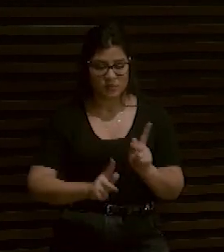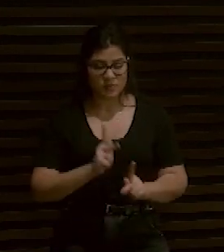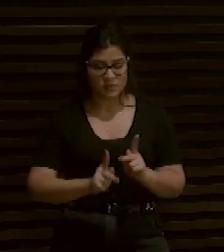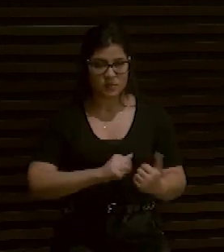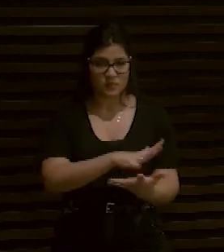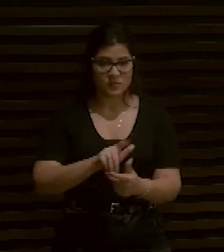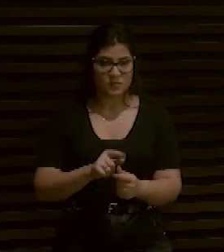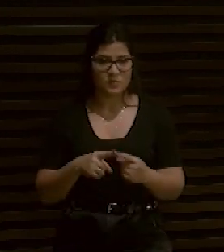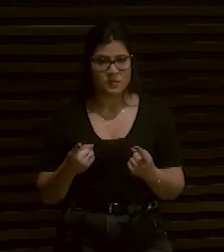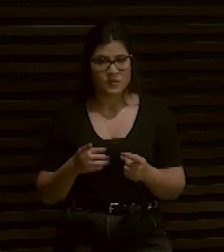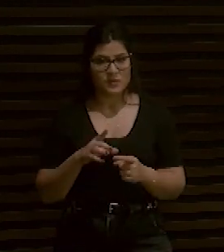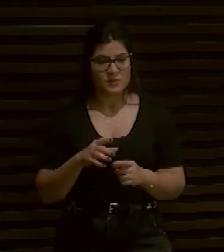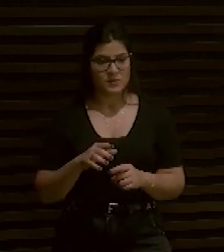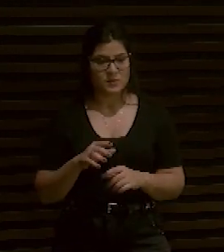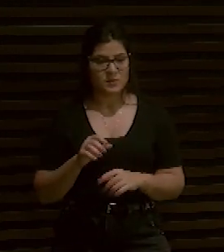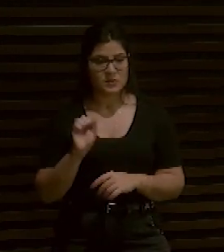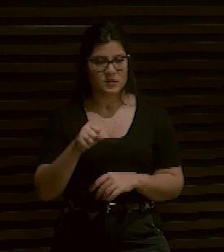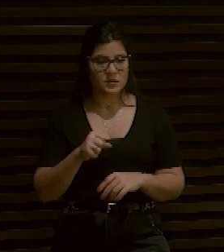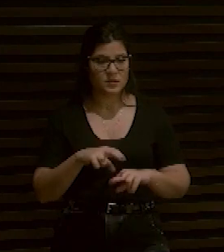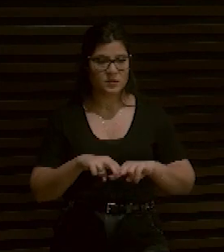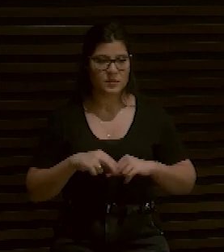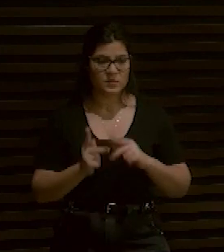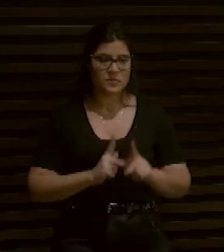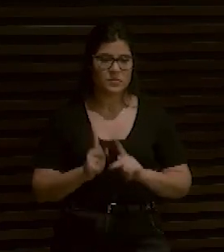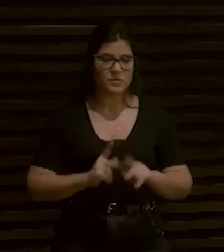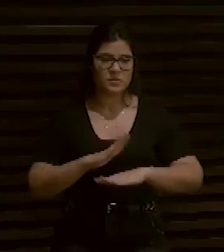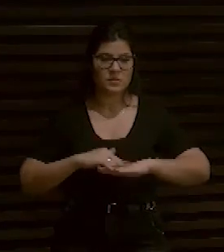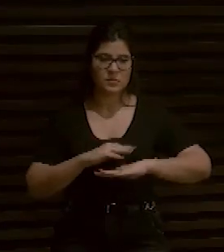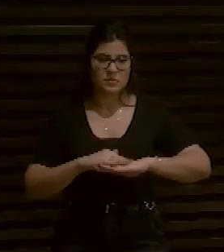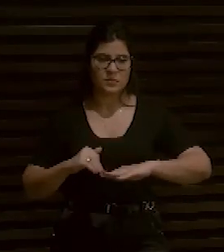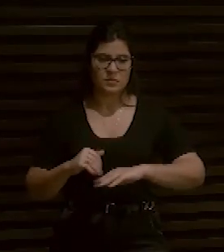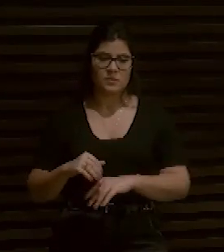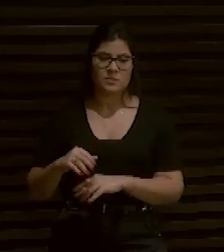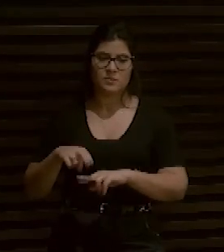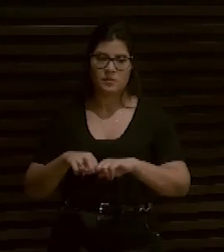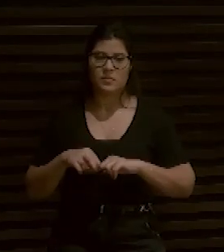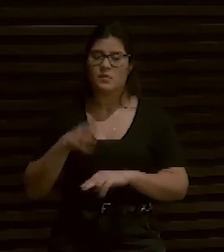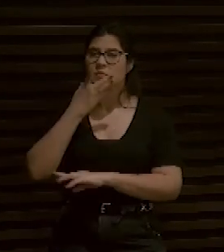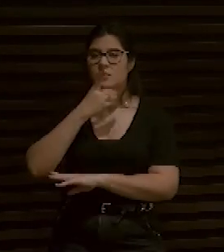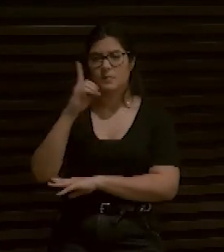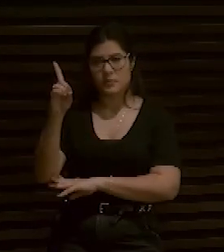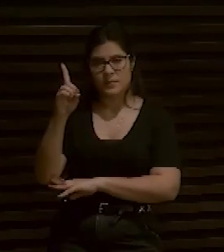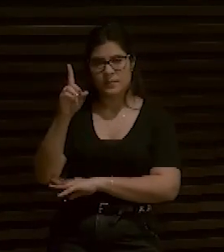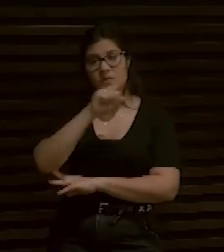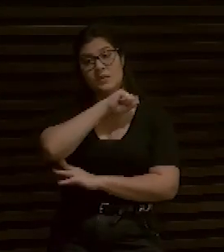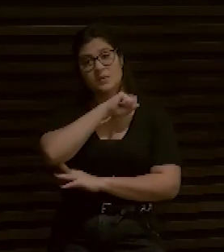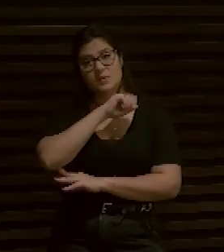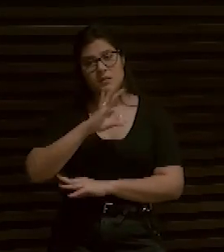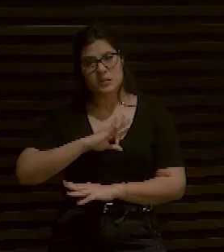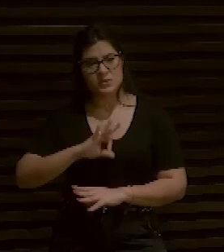foram chamados pelo Pai para fazerem parte do sacerdócio real. É como se eu agora aqui falasse para